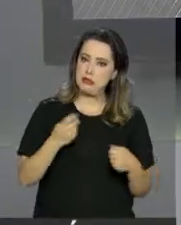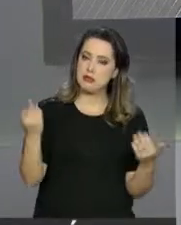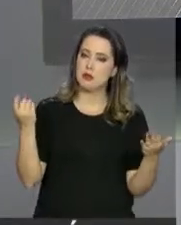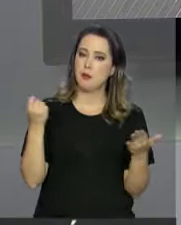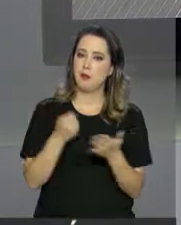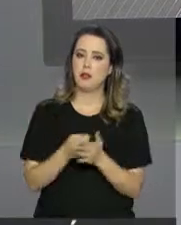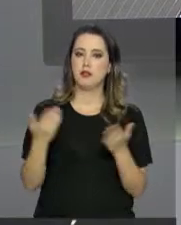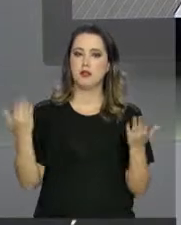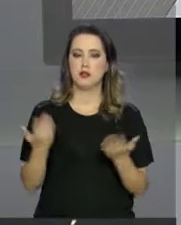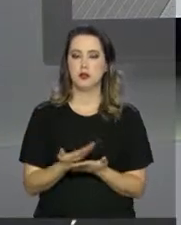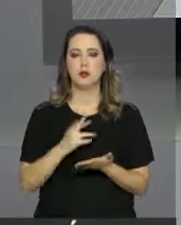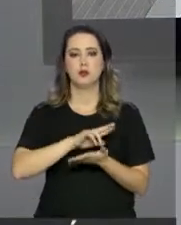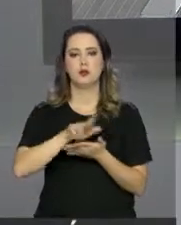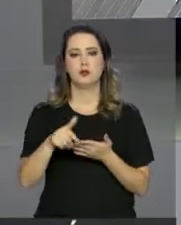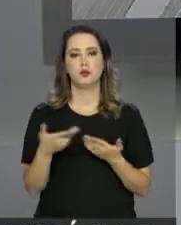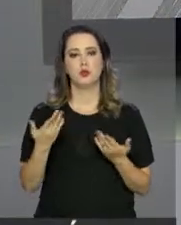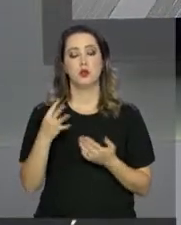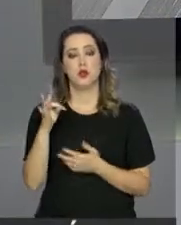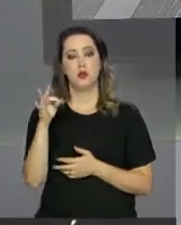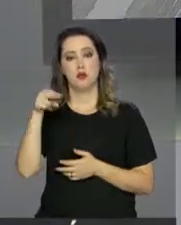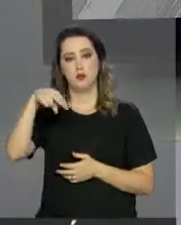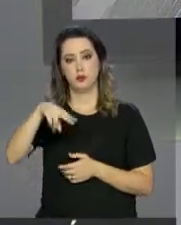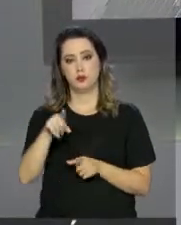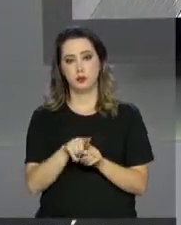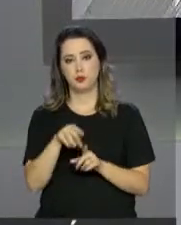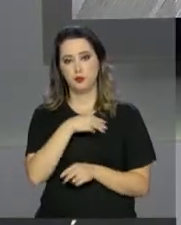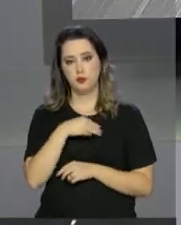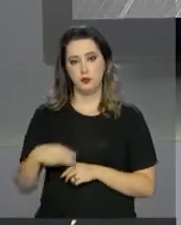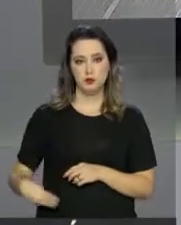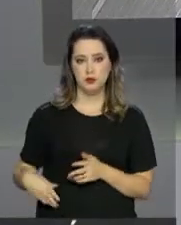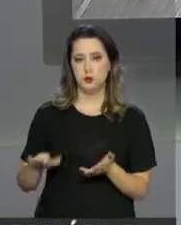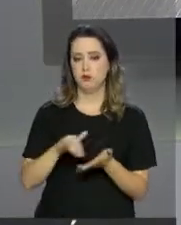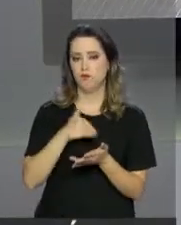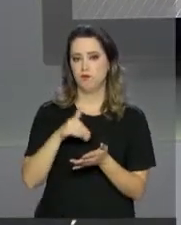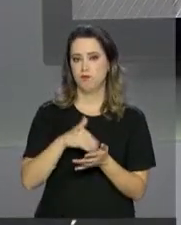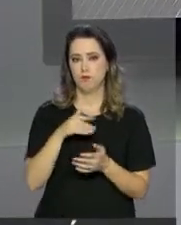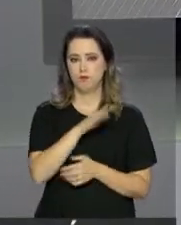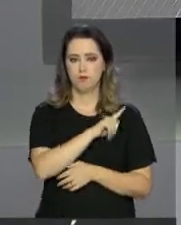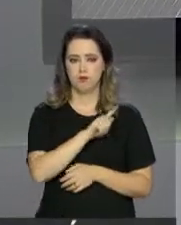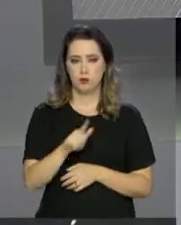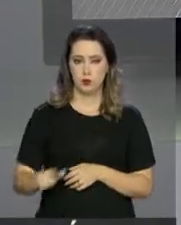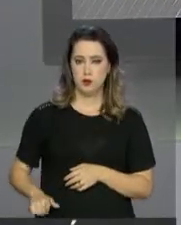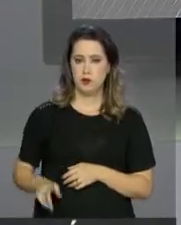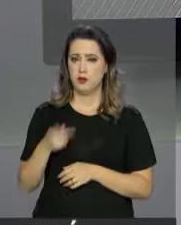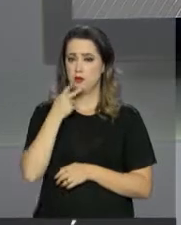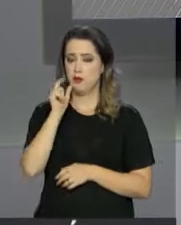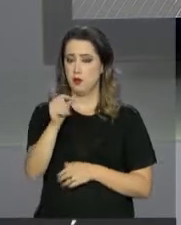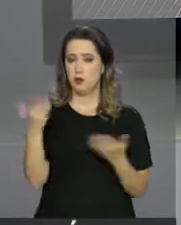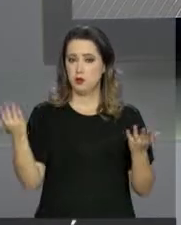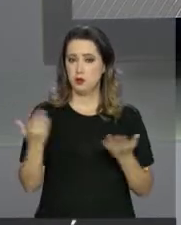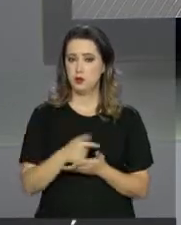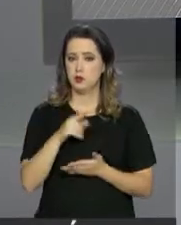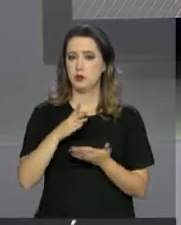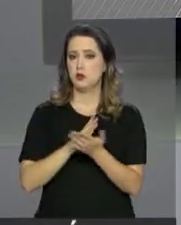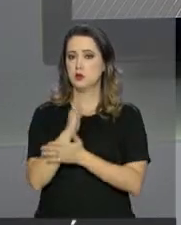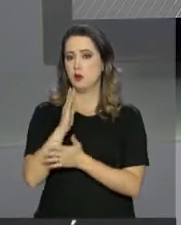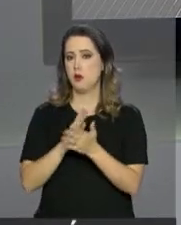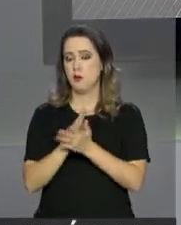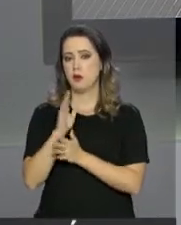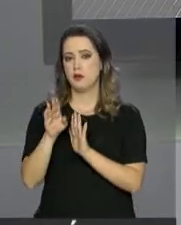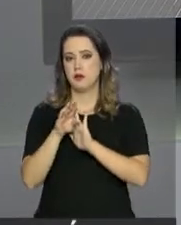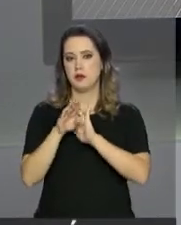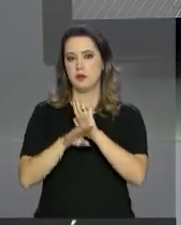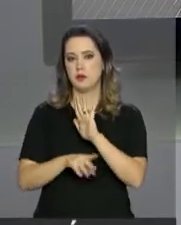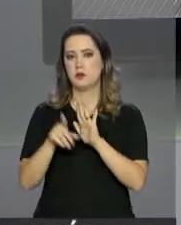será coberta pelo tesouro nacional o ministro da secretaria de governo carlos marun falou hoje que a aprovação desse projeto